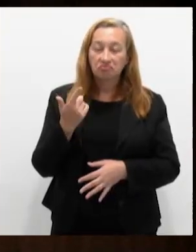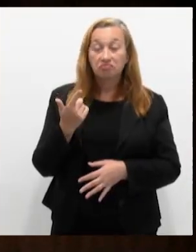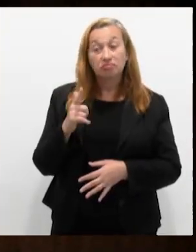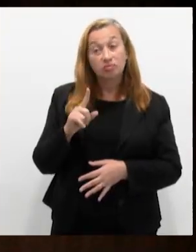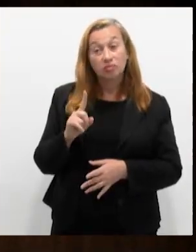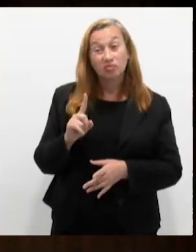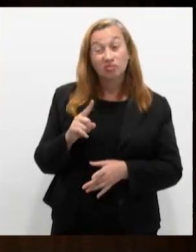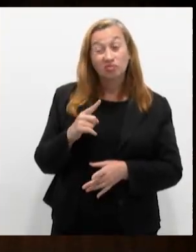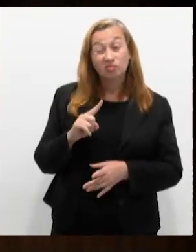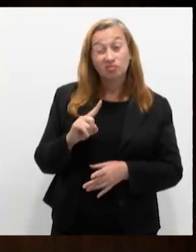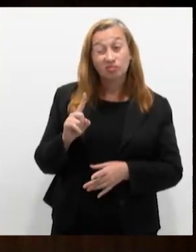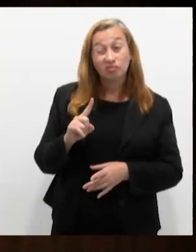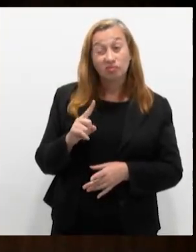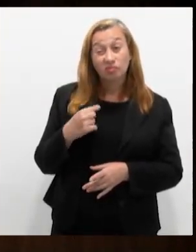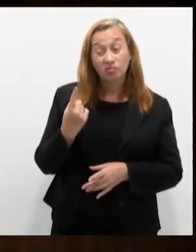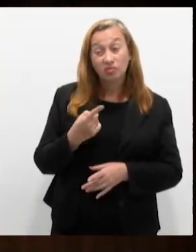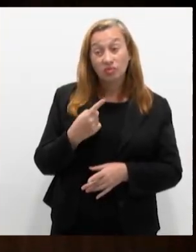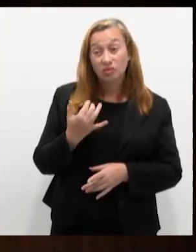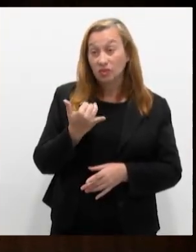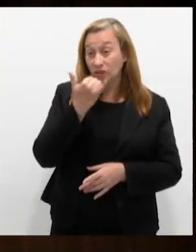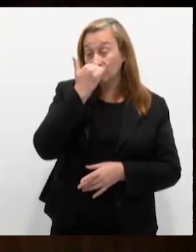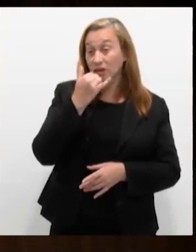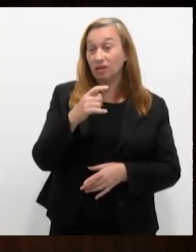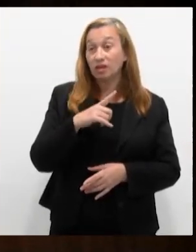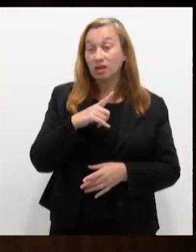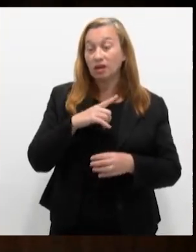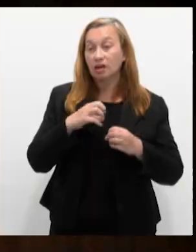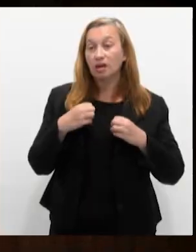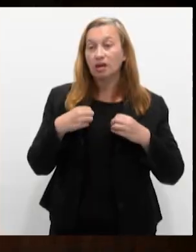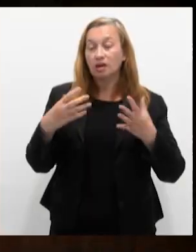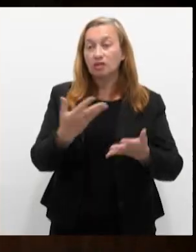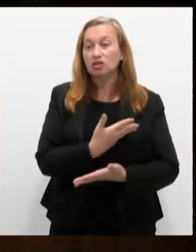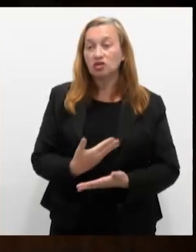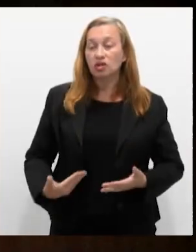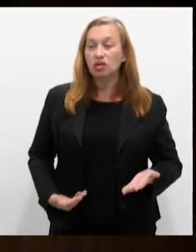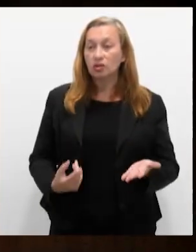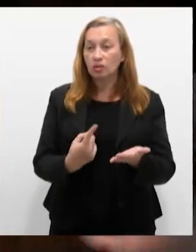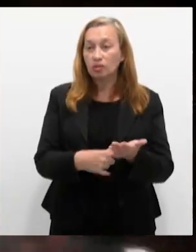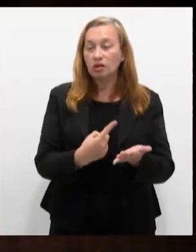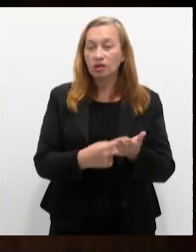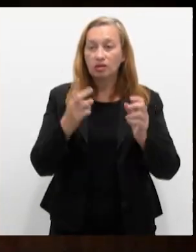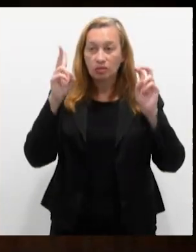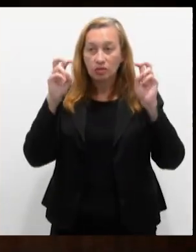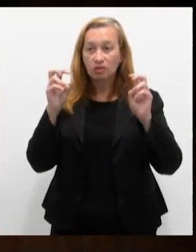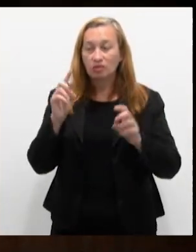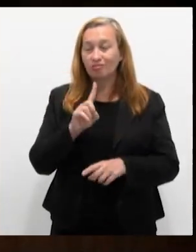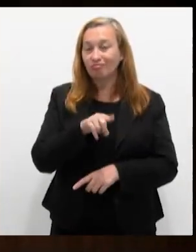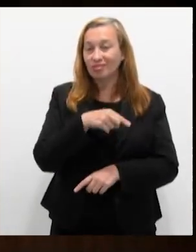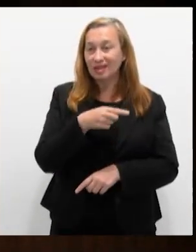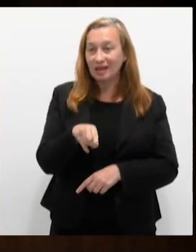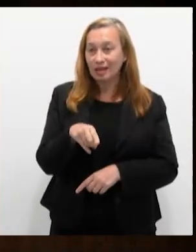azar, 2 audiências que a gente tinha marcado sobre esse assunto foram canceladas.